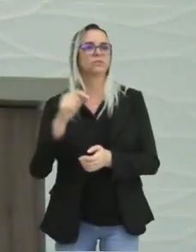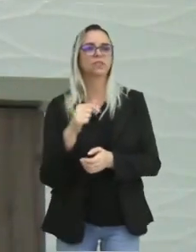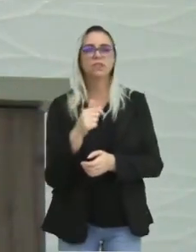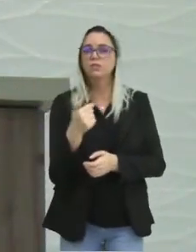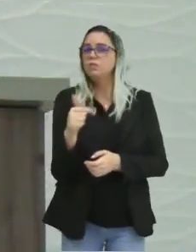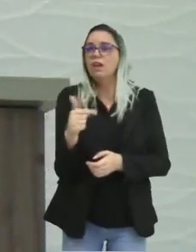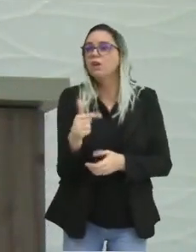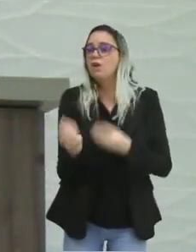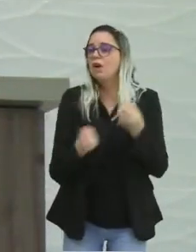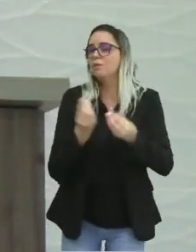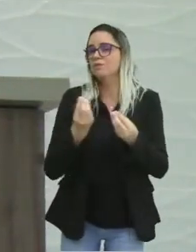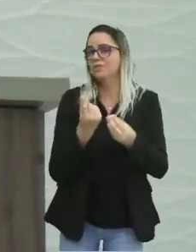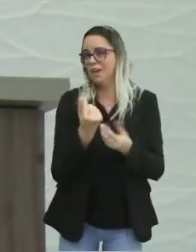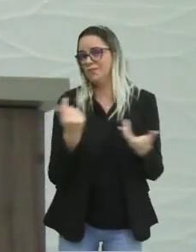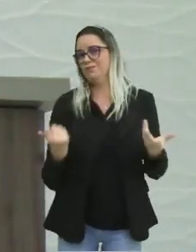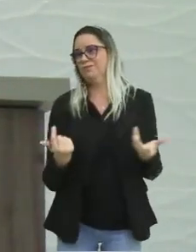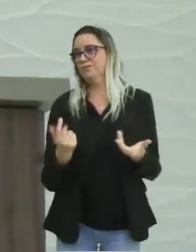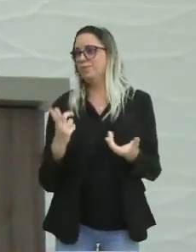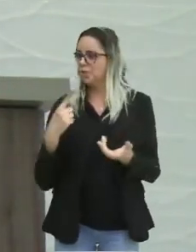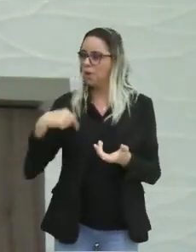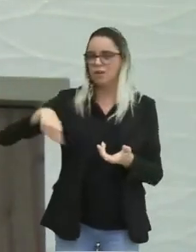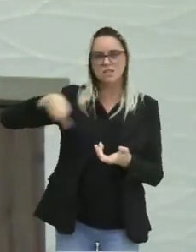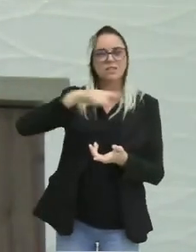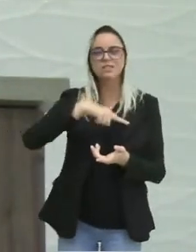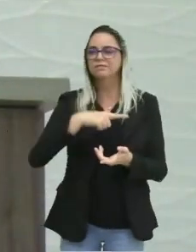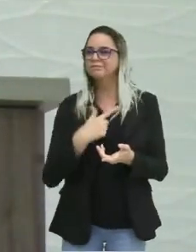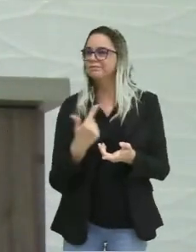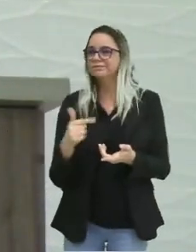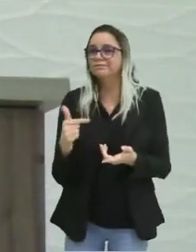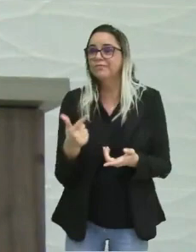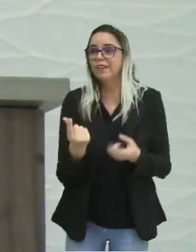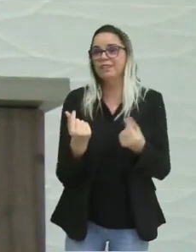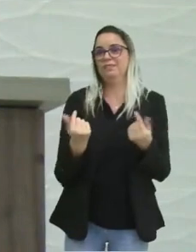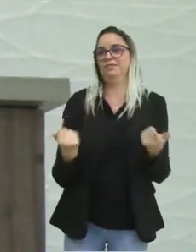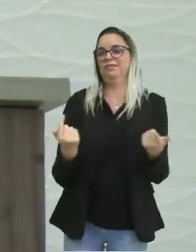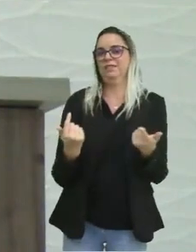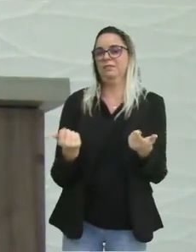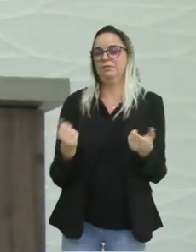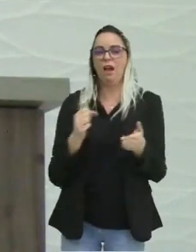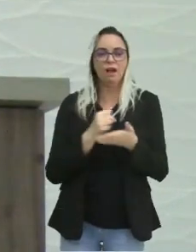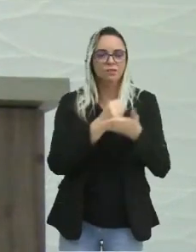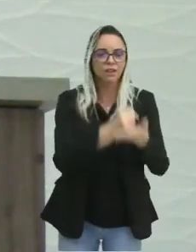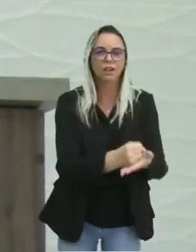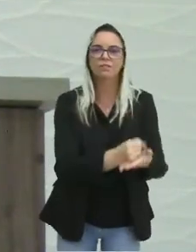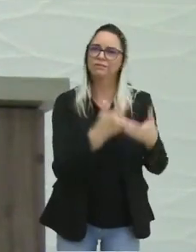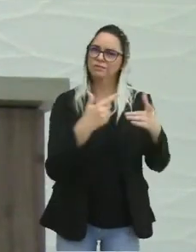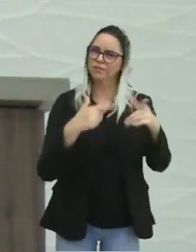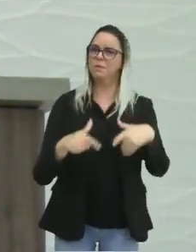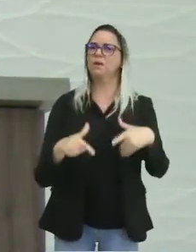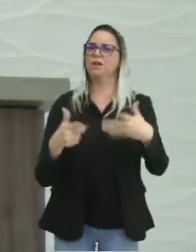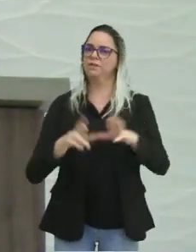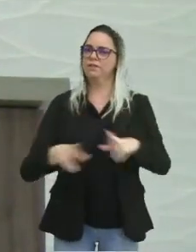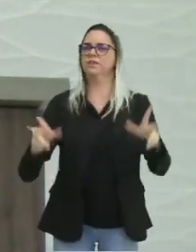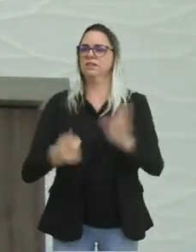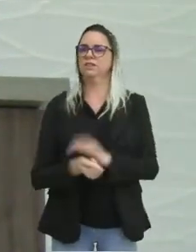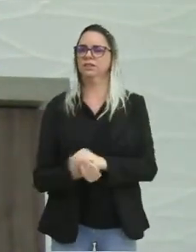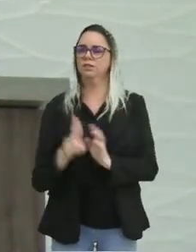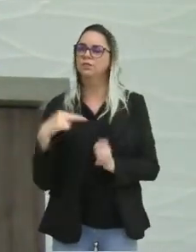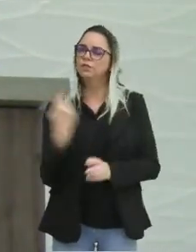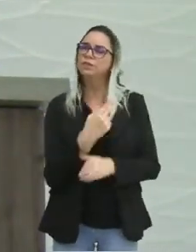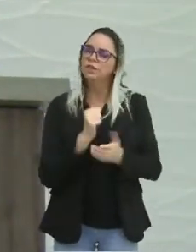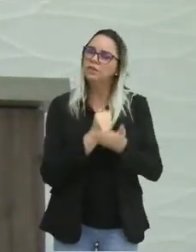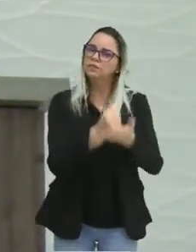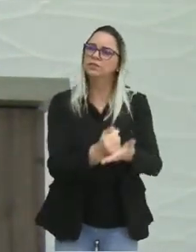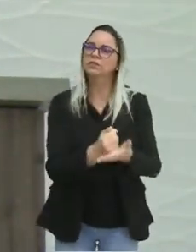porque nós, vereadores, não recebemos recursos para custear esse trabalho. A gente ajuda, mas a gente não